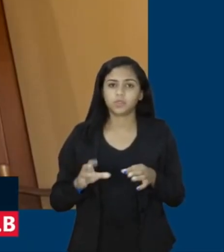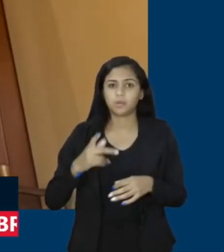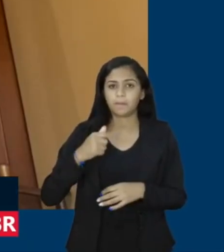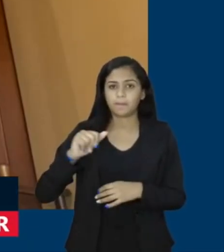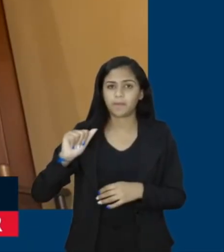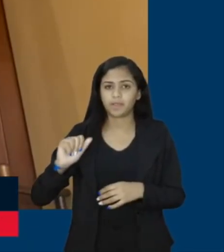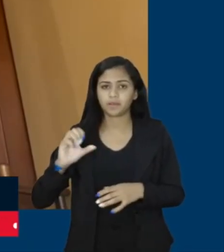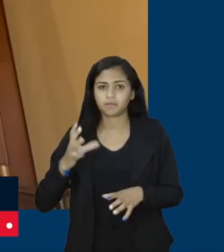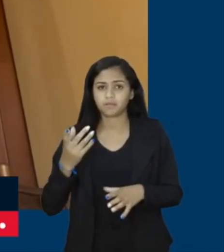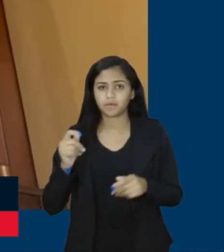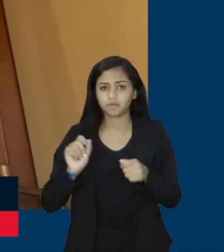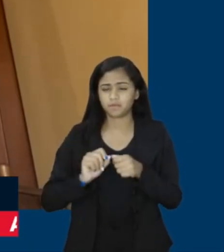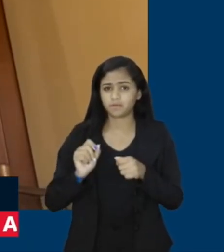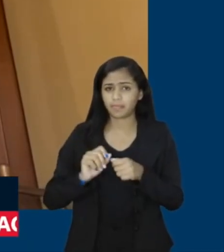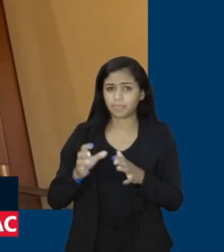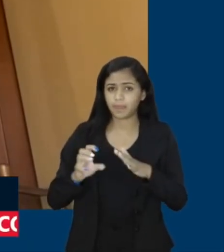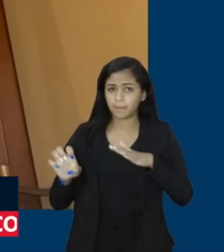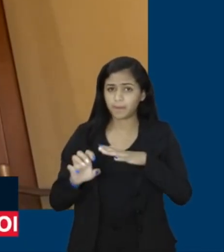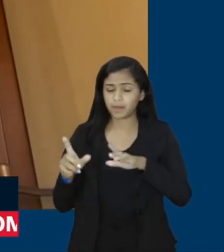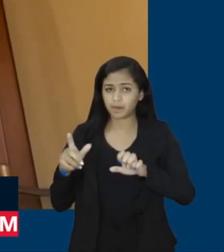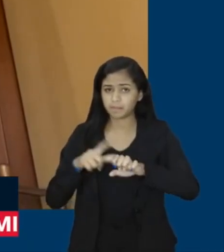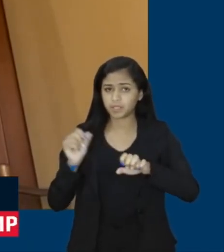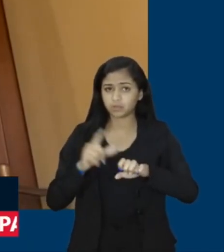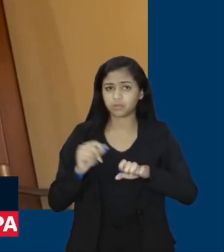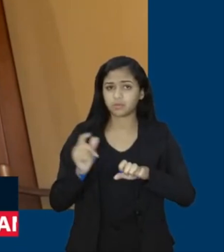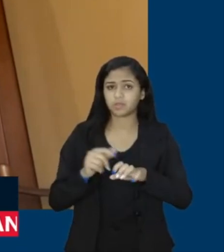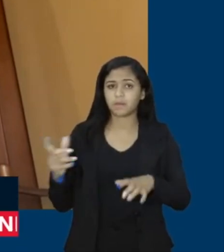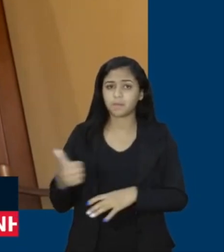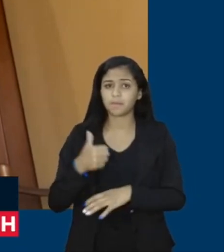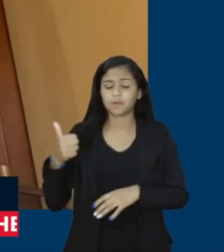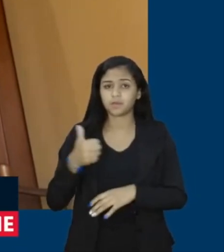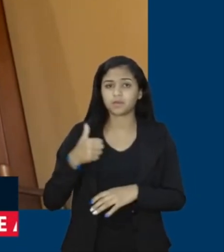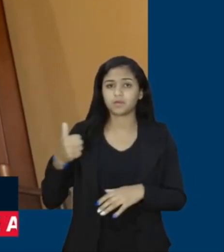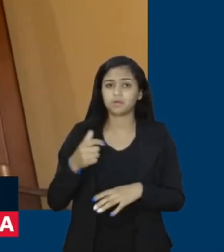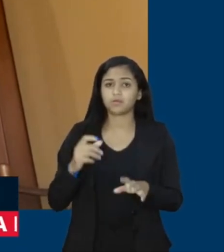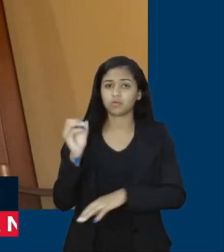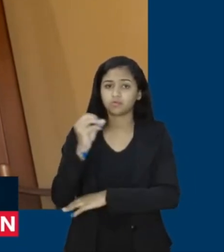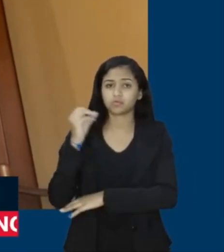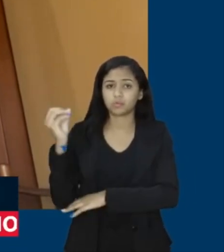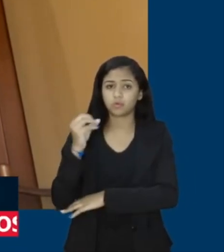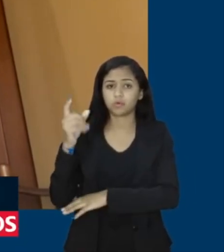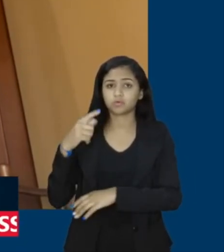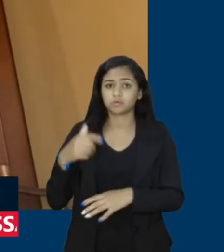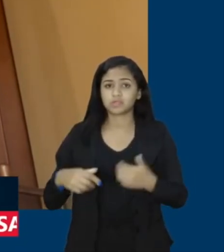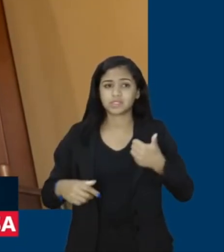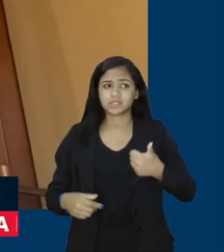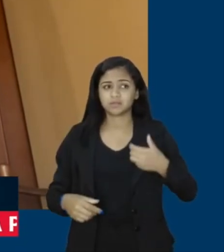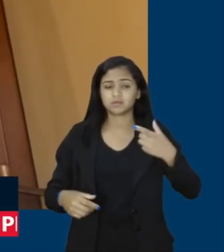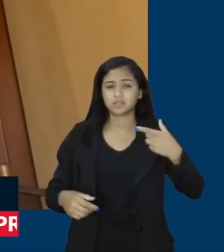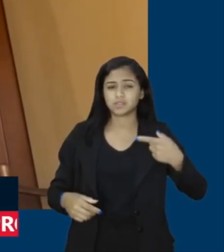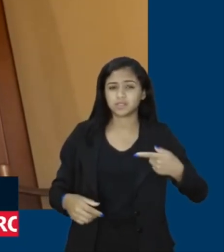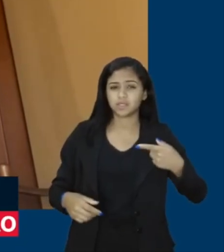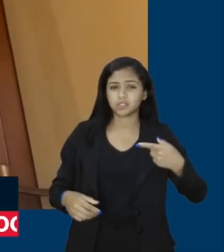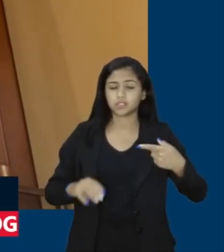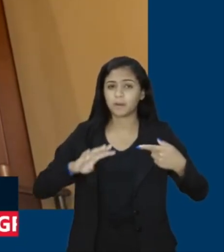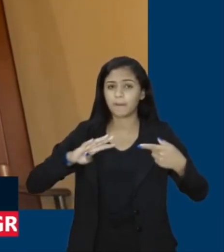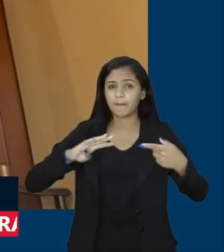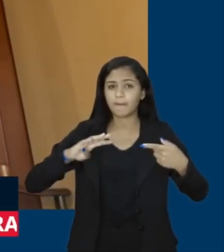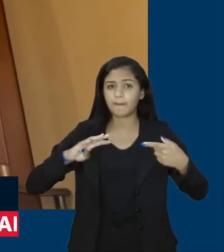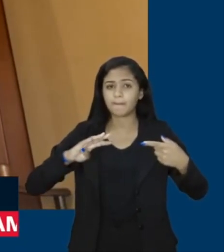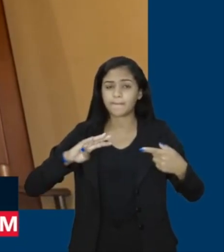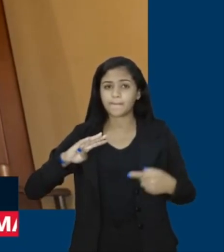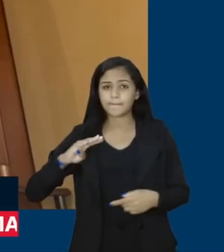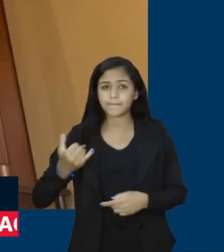vai empreender para também melhorar os nossos portos. Ou seja, são 107 bilhões de reais, obras da